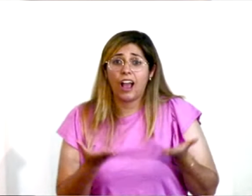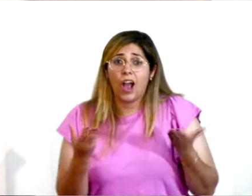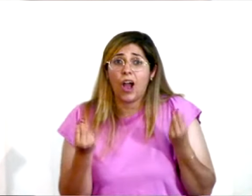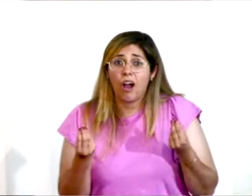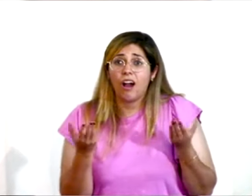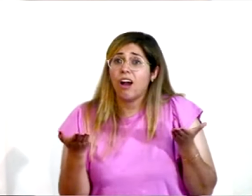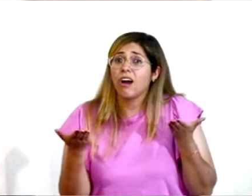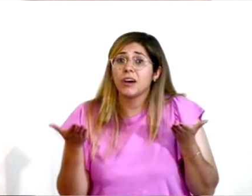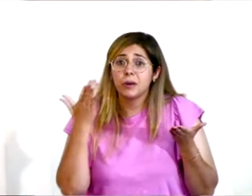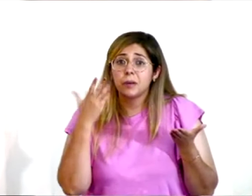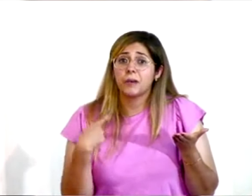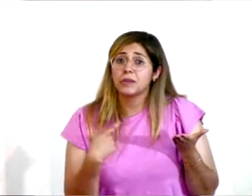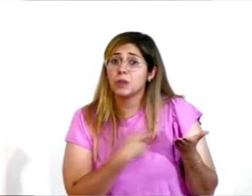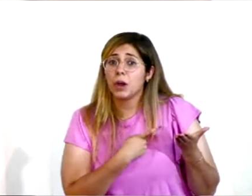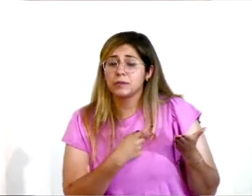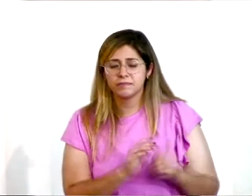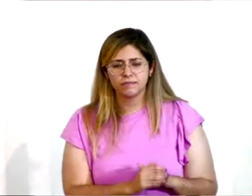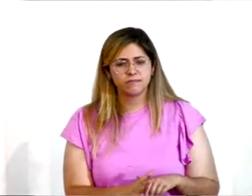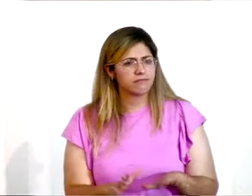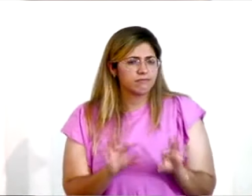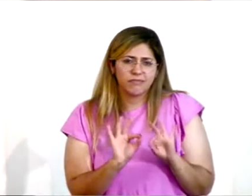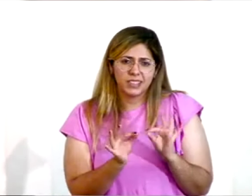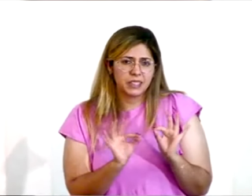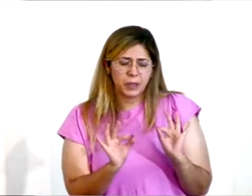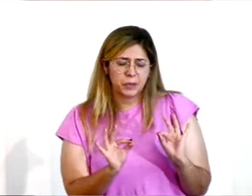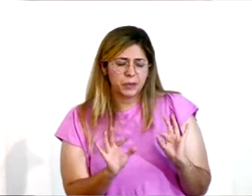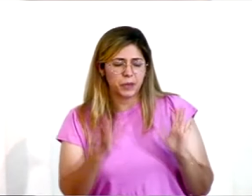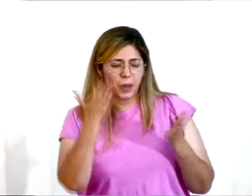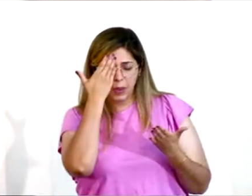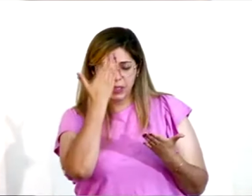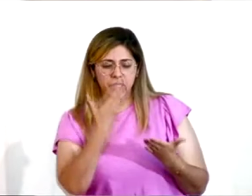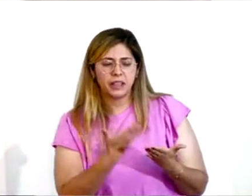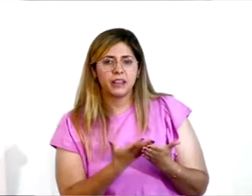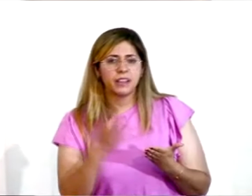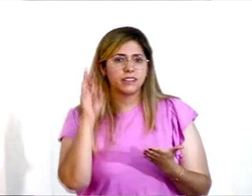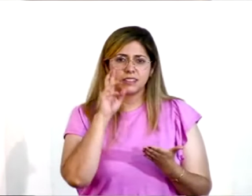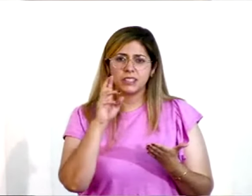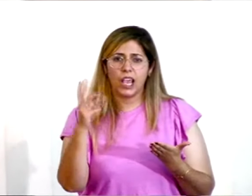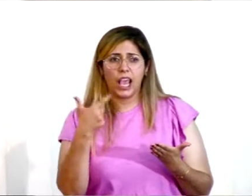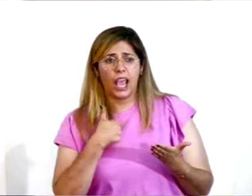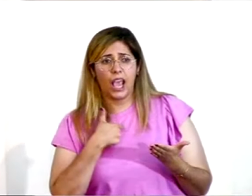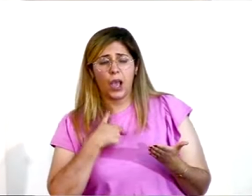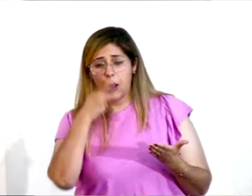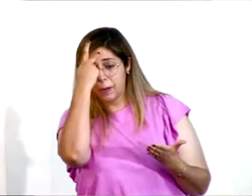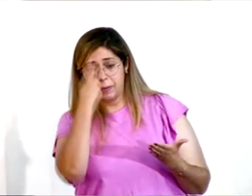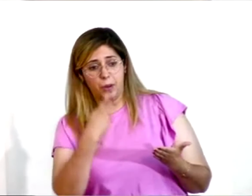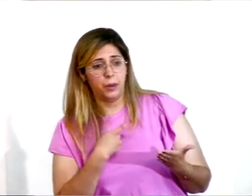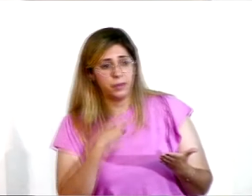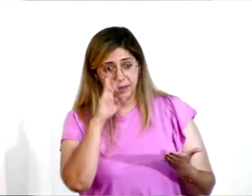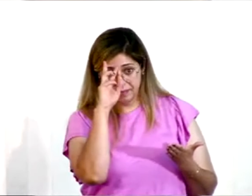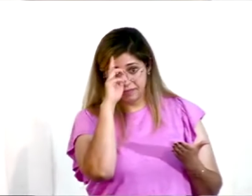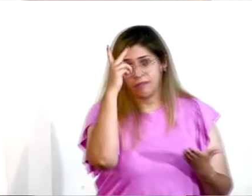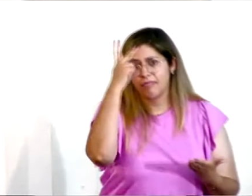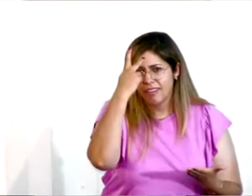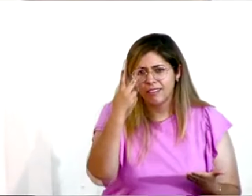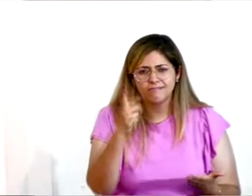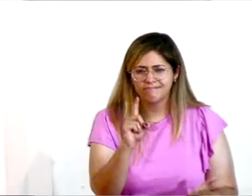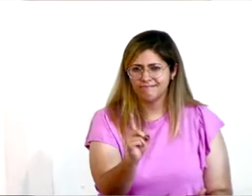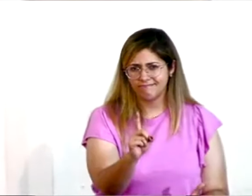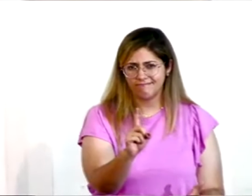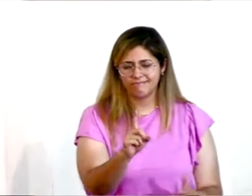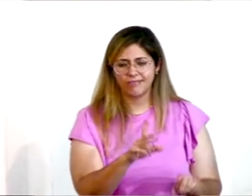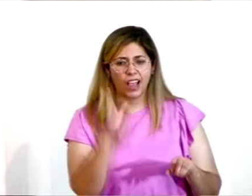simples. Nós somos calvinistas, nós descansamos em Deus. Não é você que vai converter ninguém. O que as pessoas precisam só é